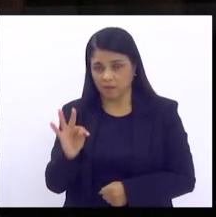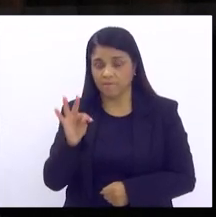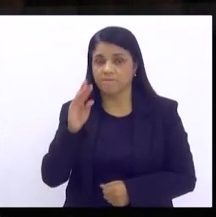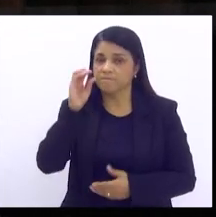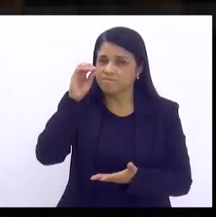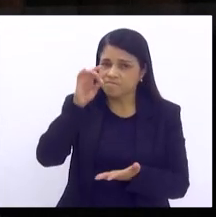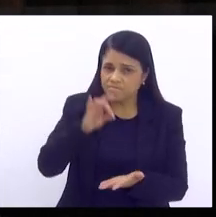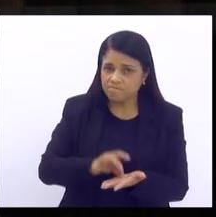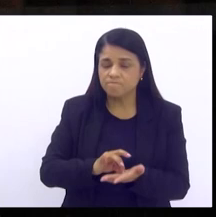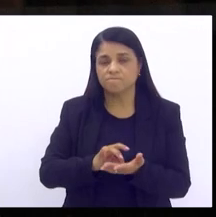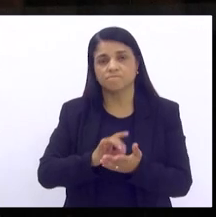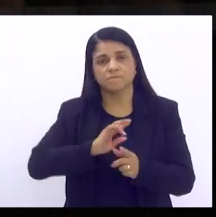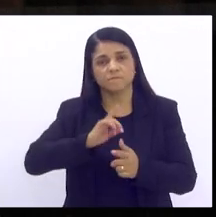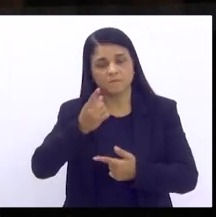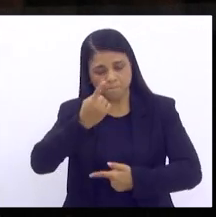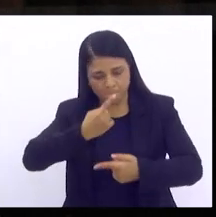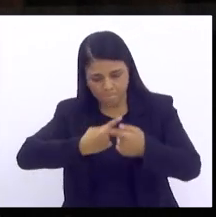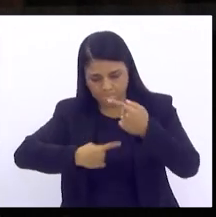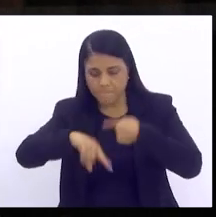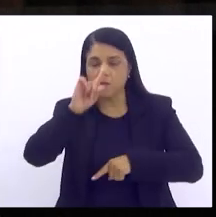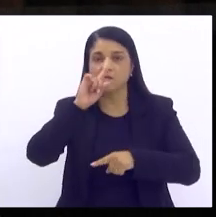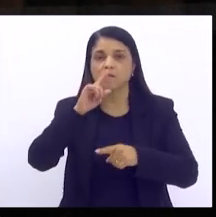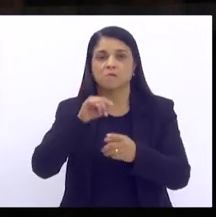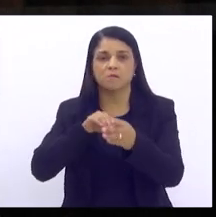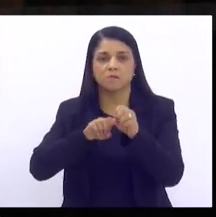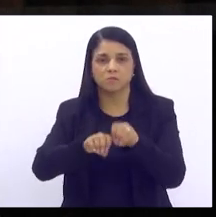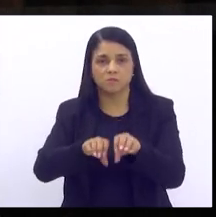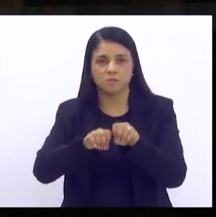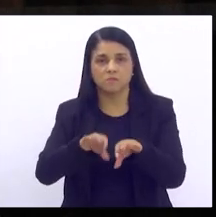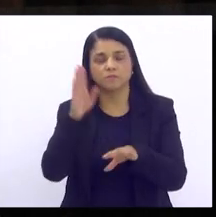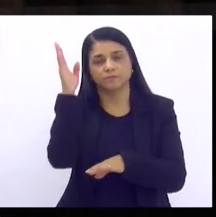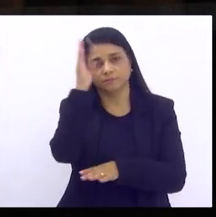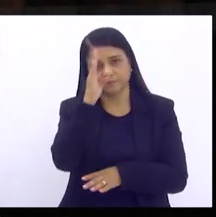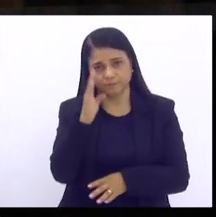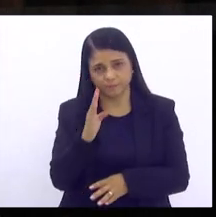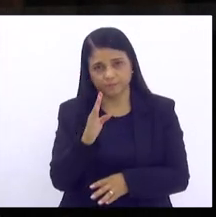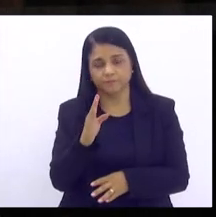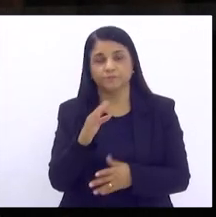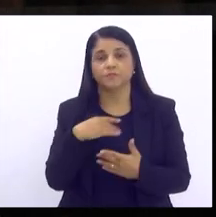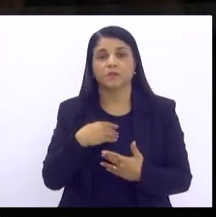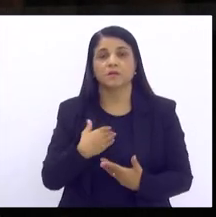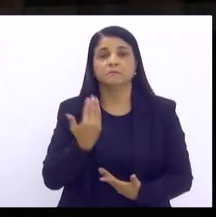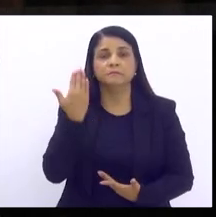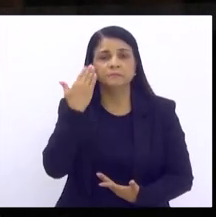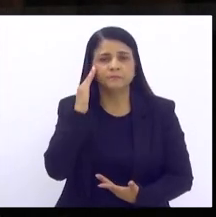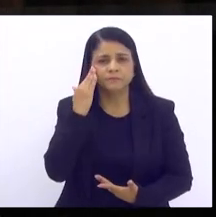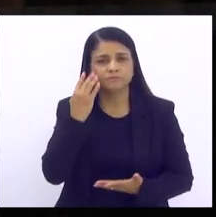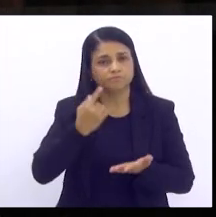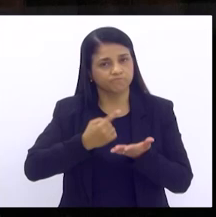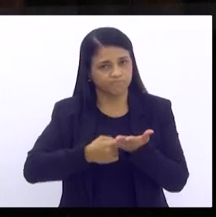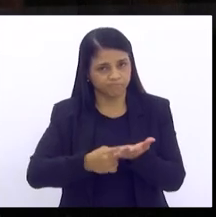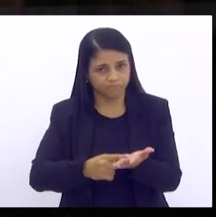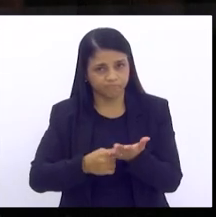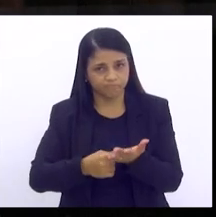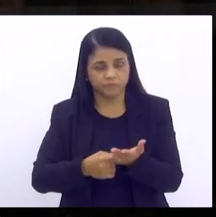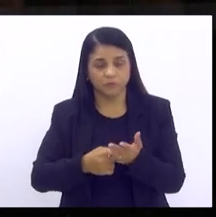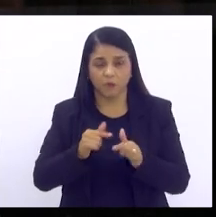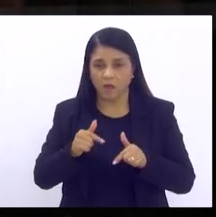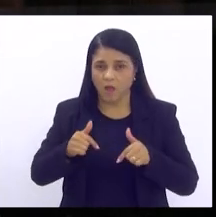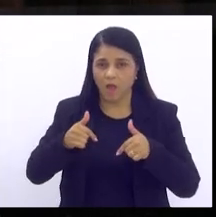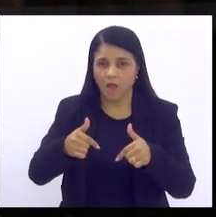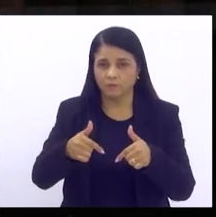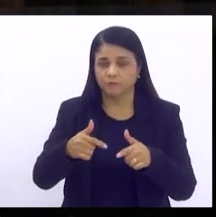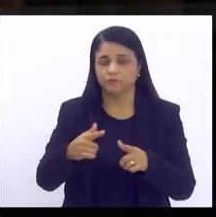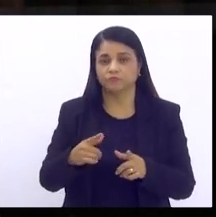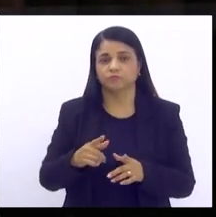verdadeira revolução educacional no nosso país. Ciente desse compromisso, um dos primeiros atos do governo